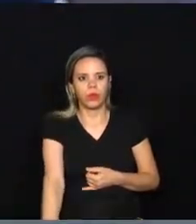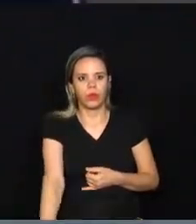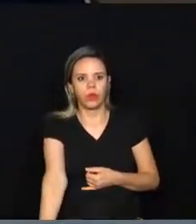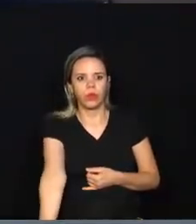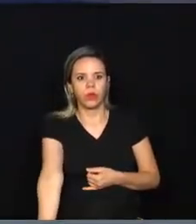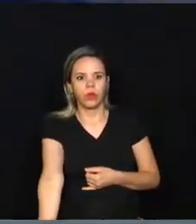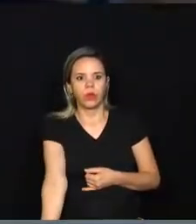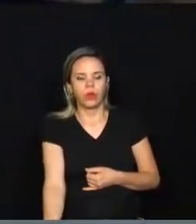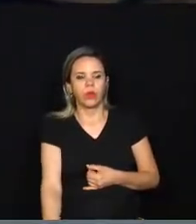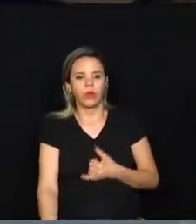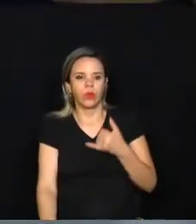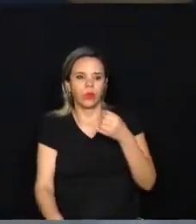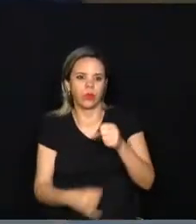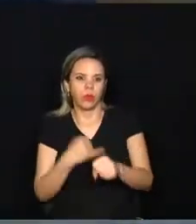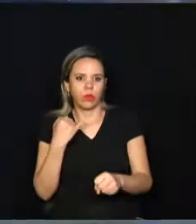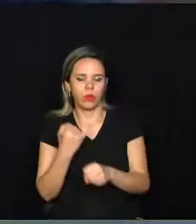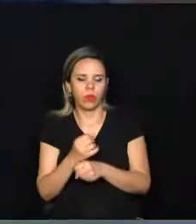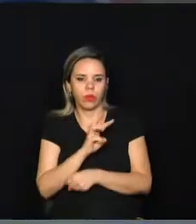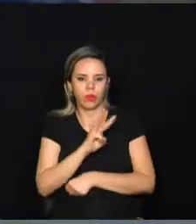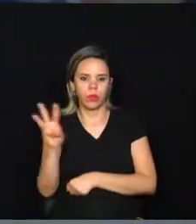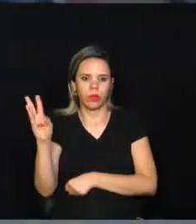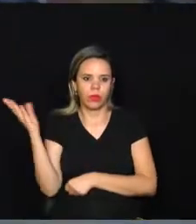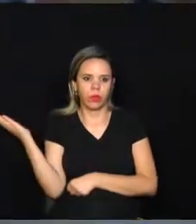3772-4169 ou pelo site